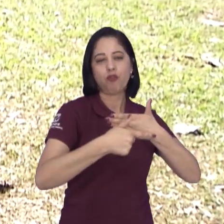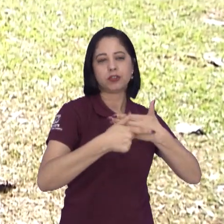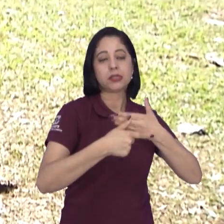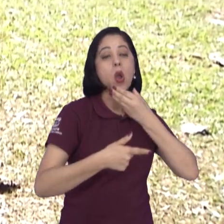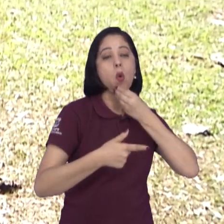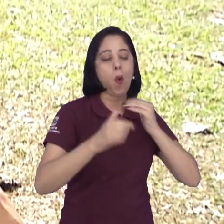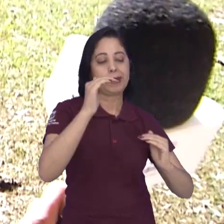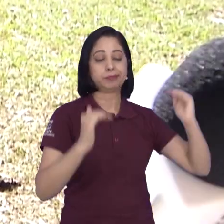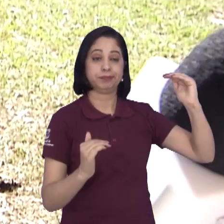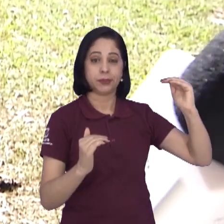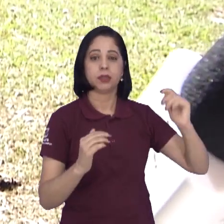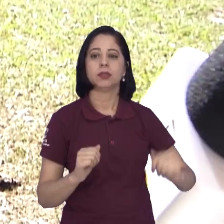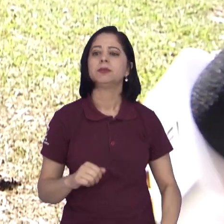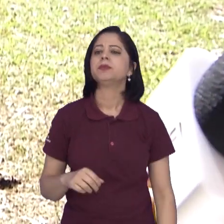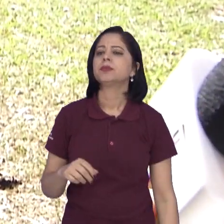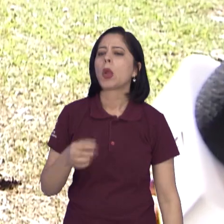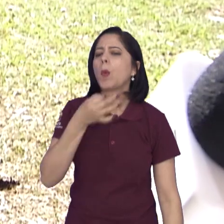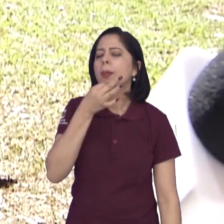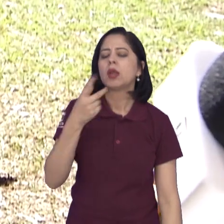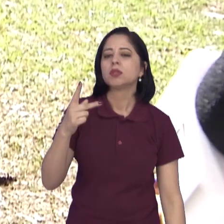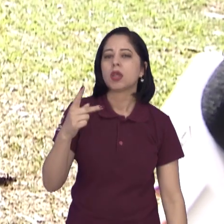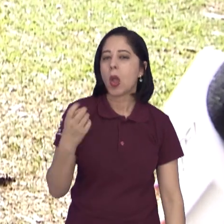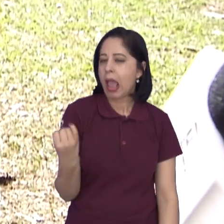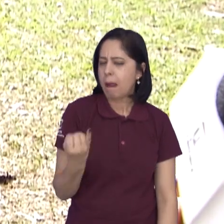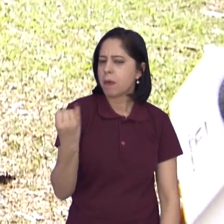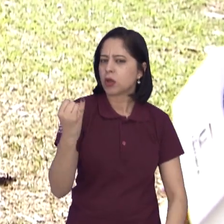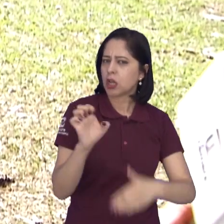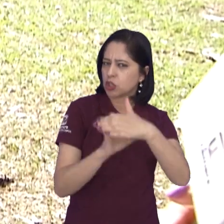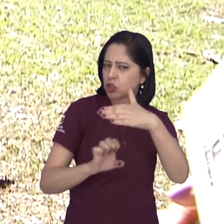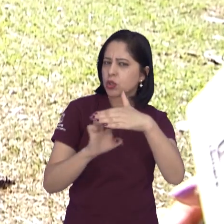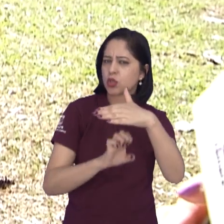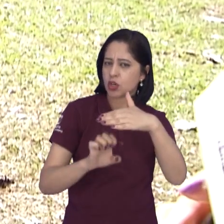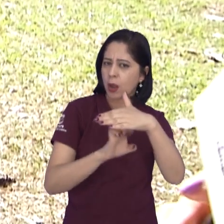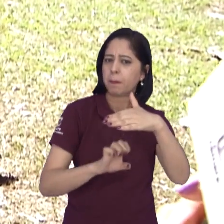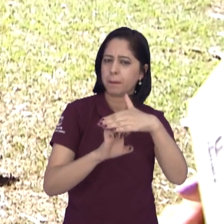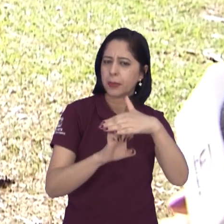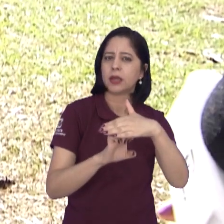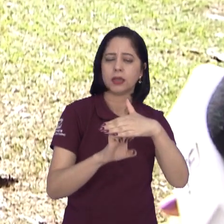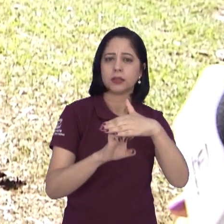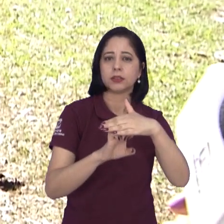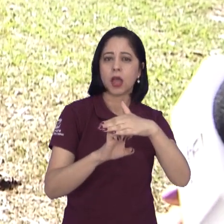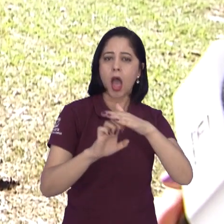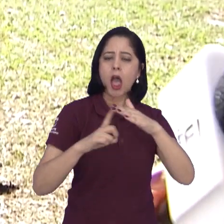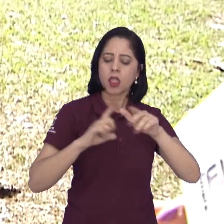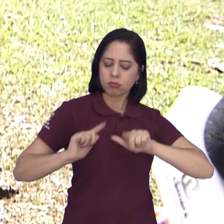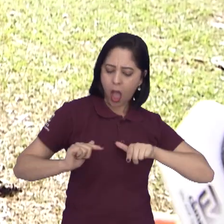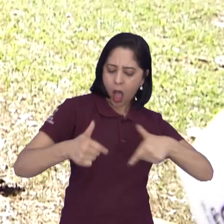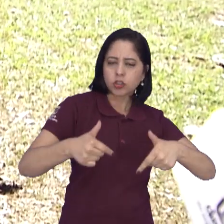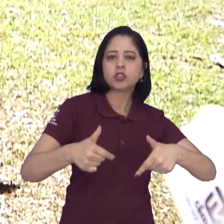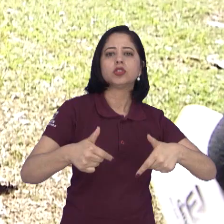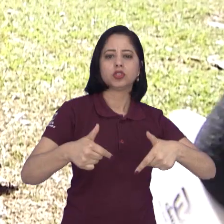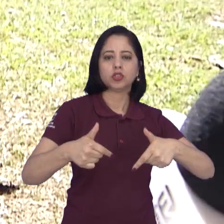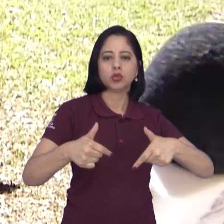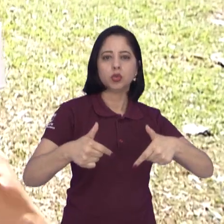ainda existe, sim. Você acha que é importante empresas e até governos terem políticas para promover